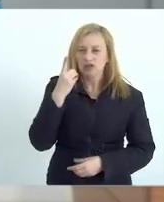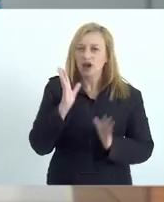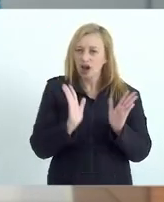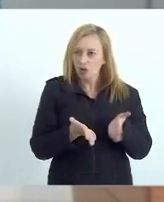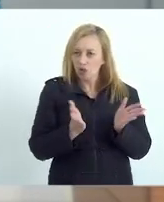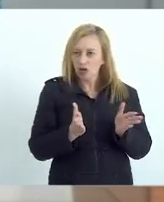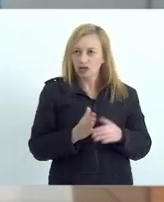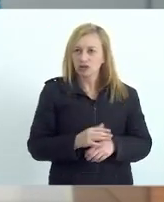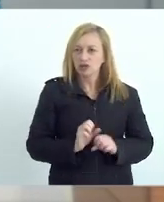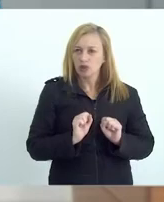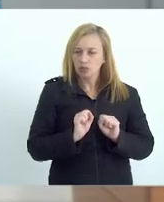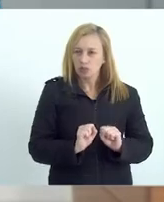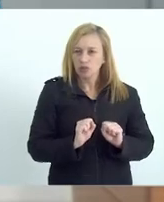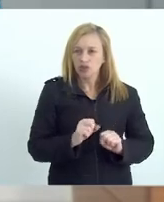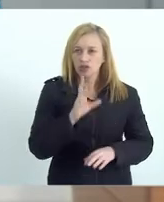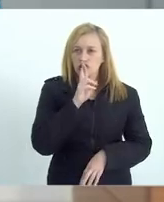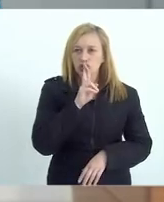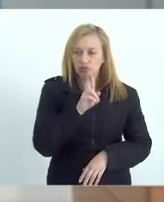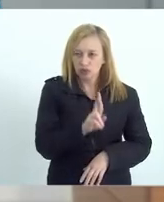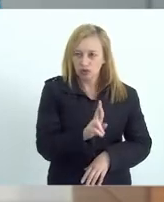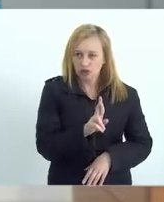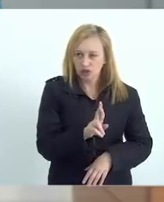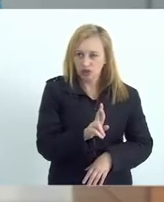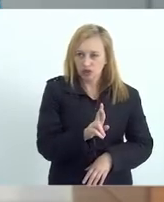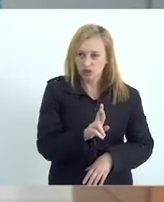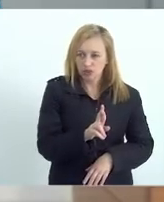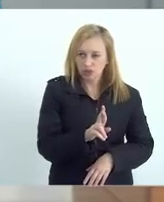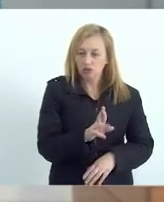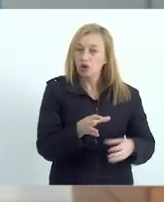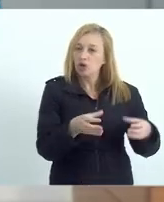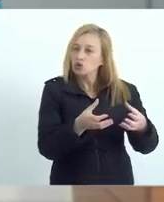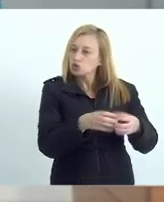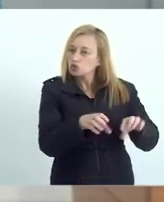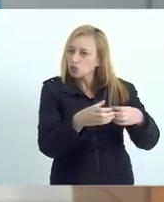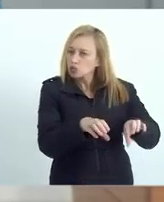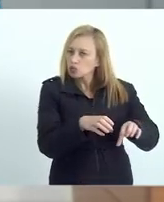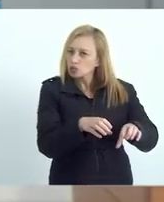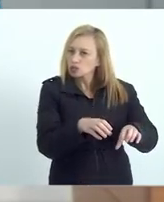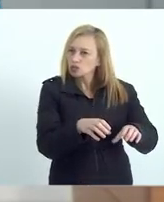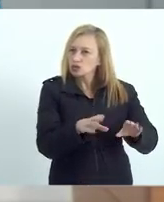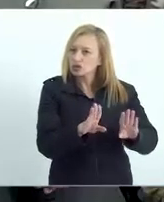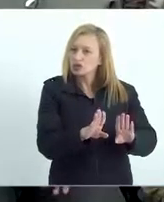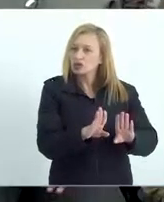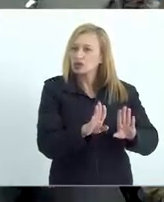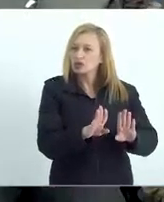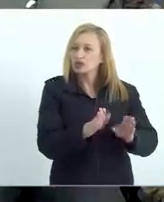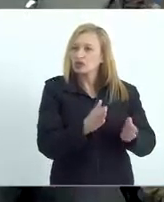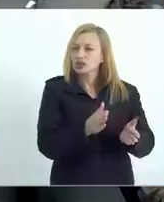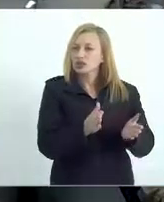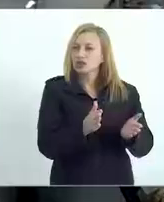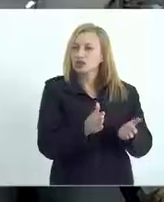agora aqui eu posso responder referente aos concursos tô aberto